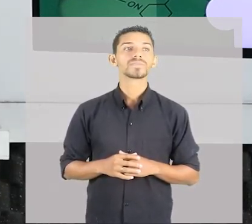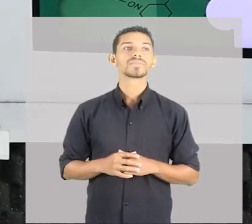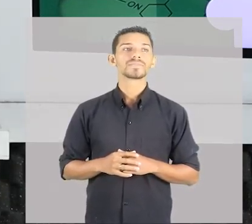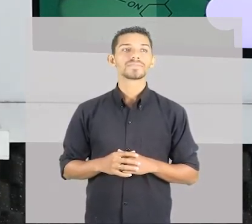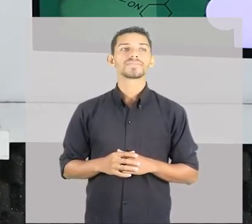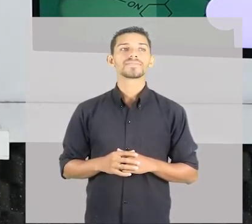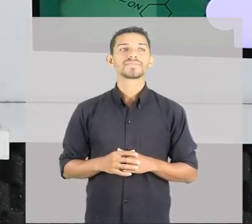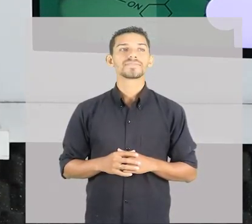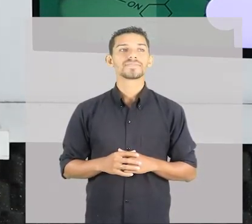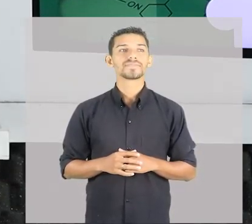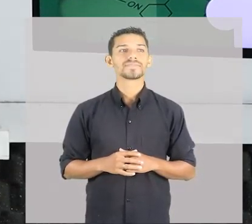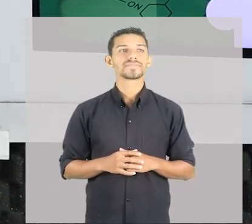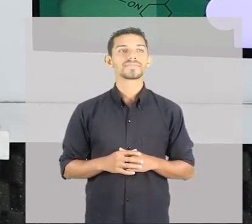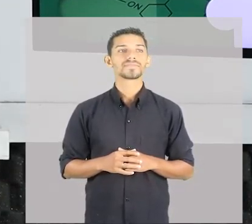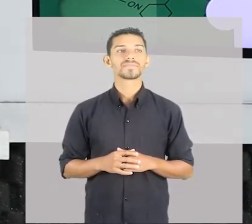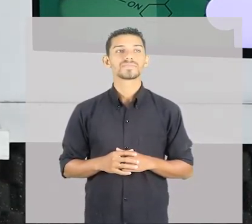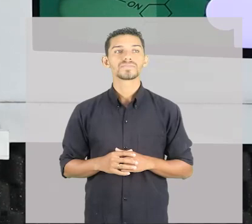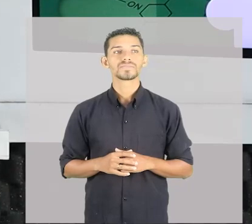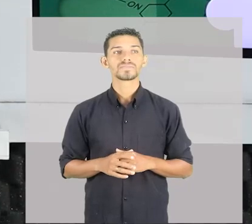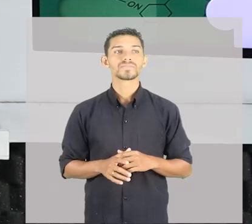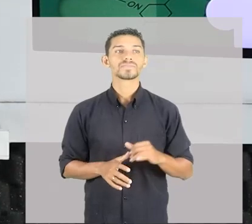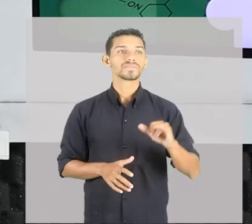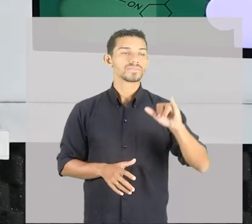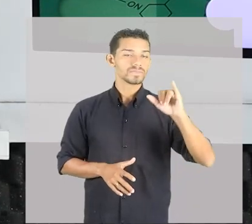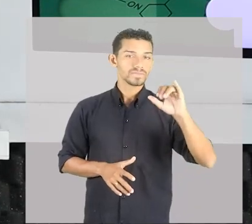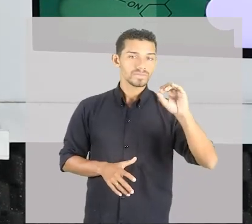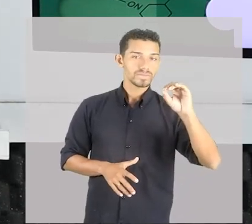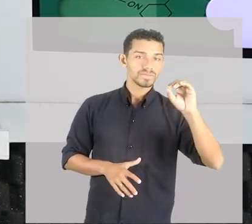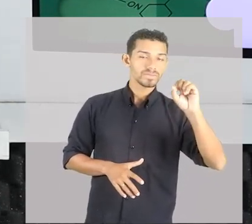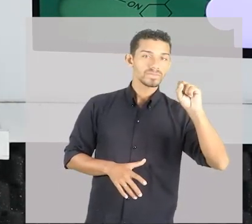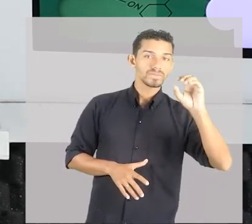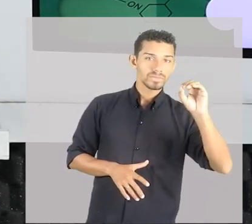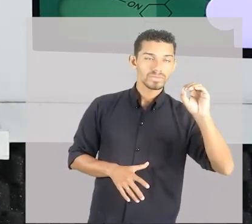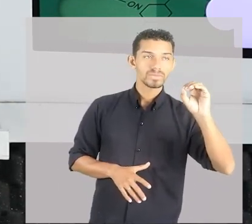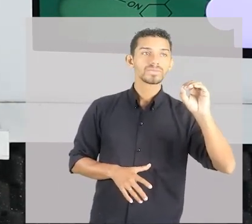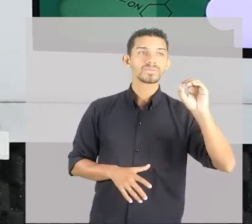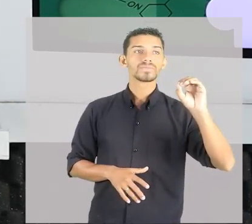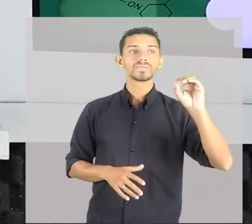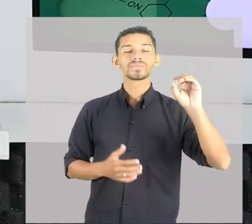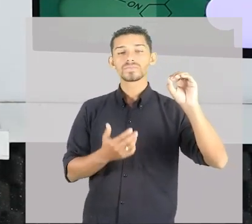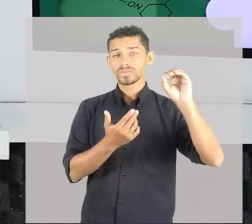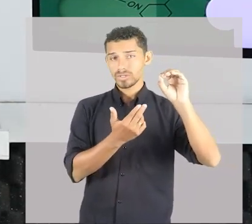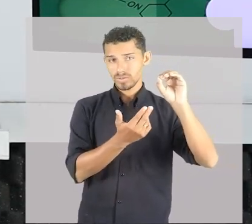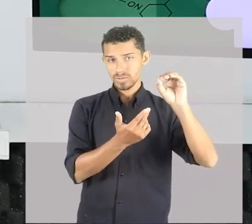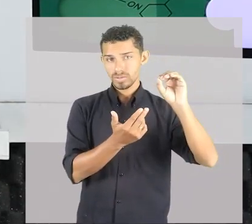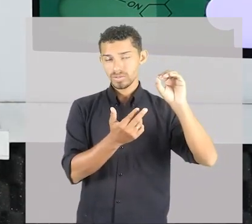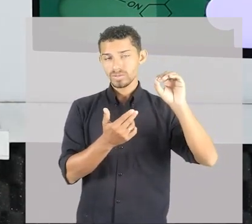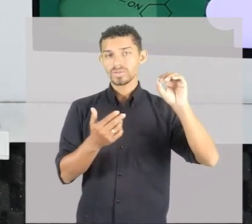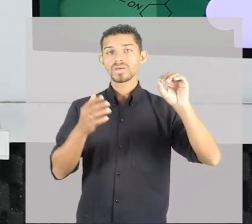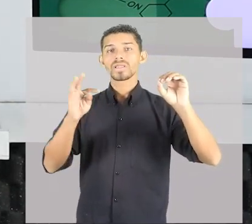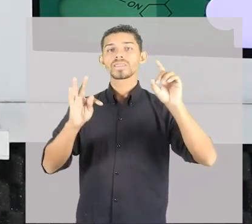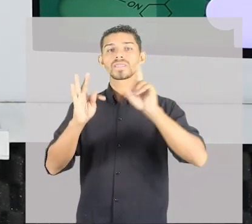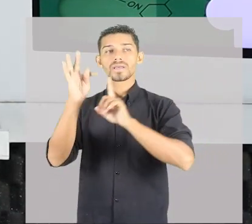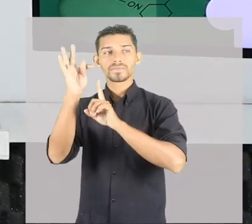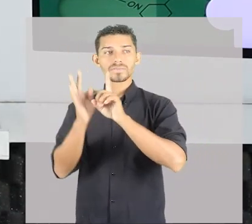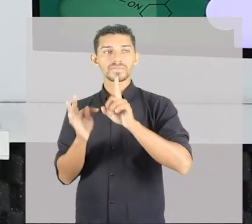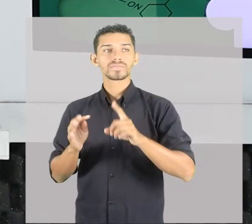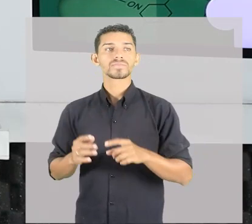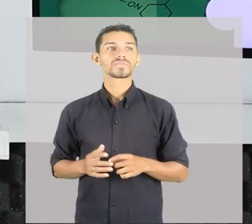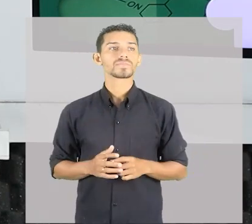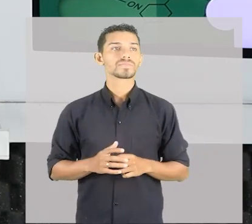gente is mesmo igual térmica temperatura é só você fazer isso aqui temperatura tá